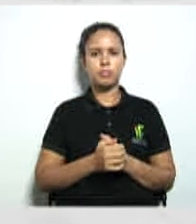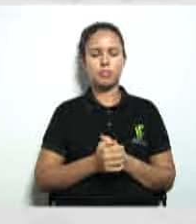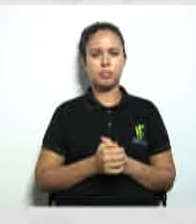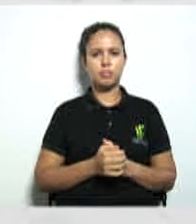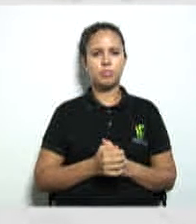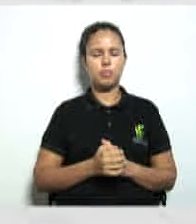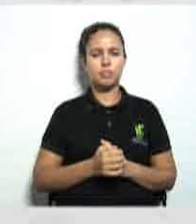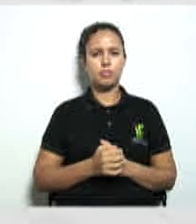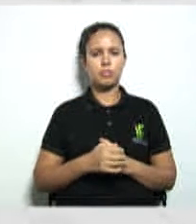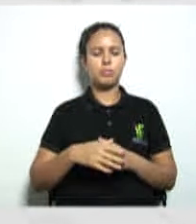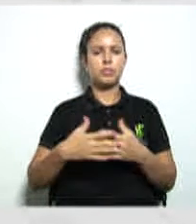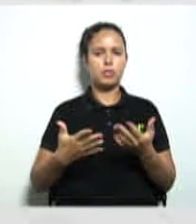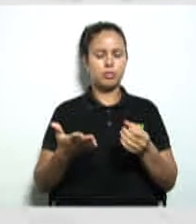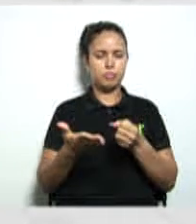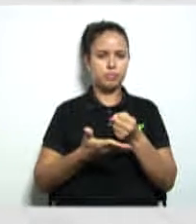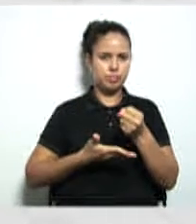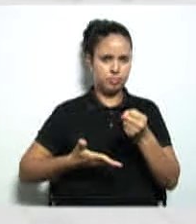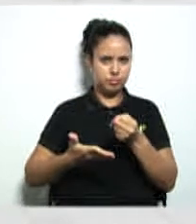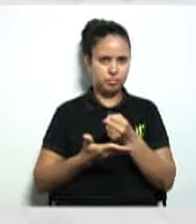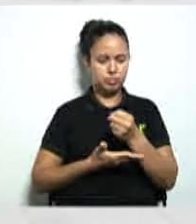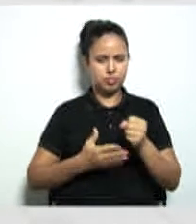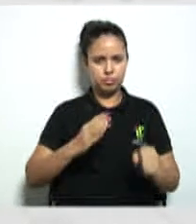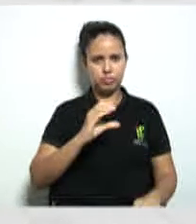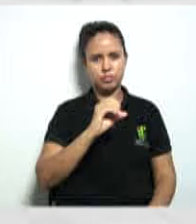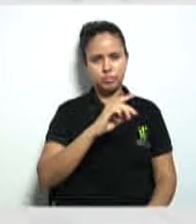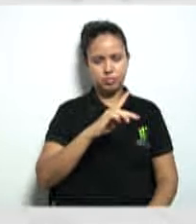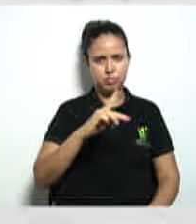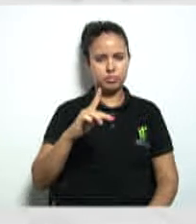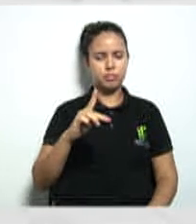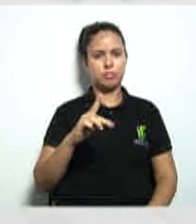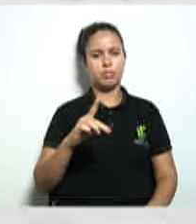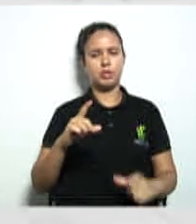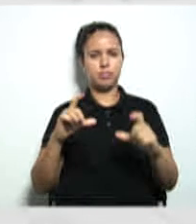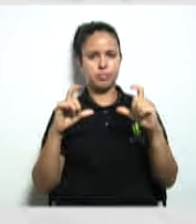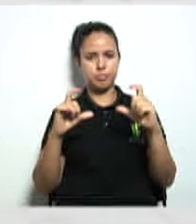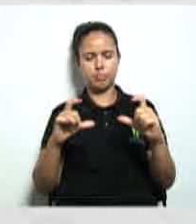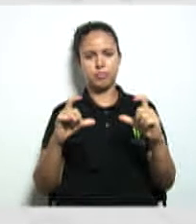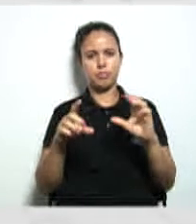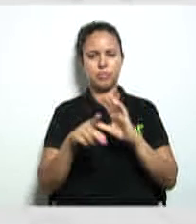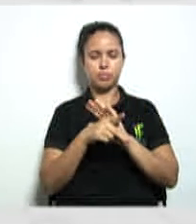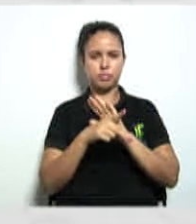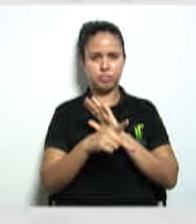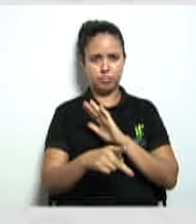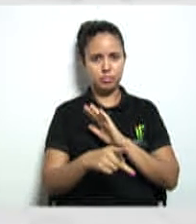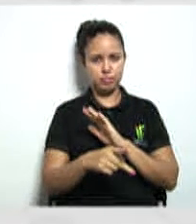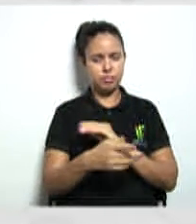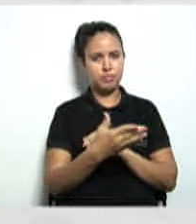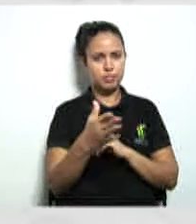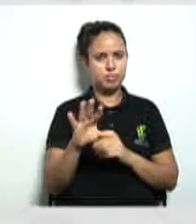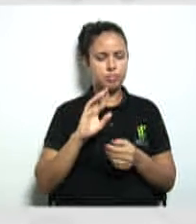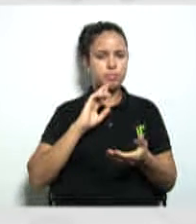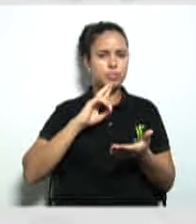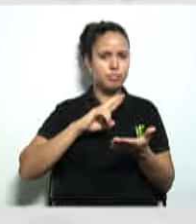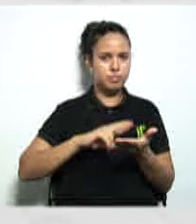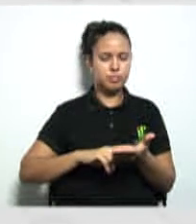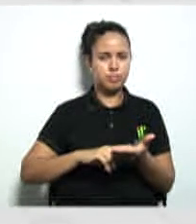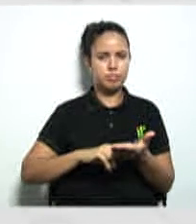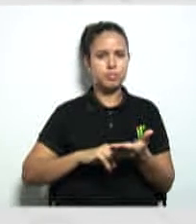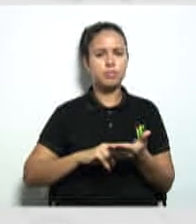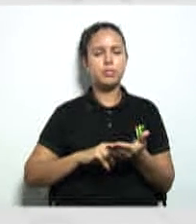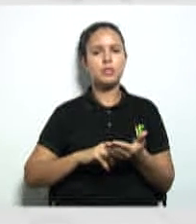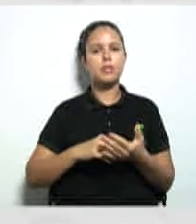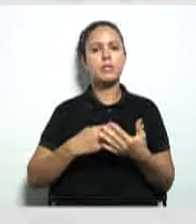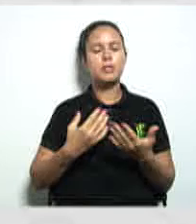A qual princípio do cooperativismo esse trecho se refere? Vocês responderam, pessoal? Olha só. A